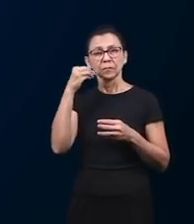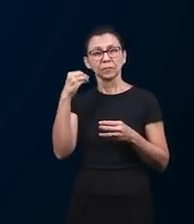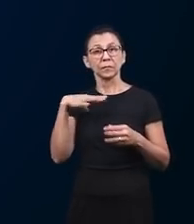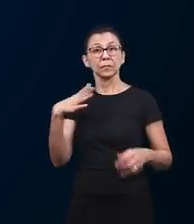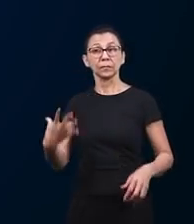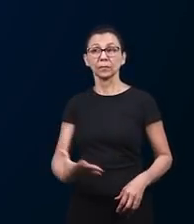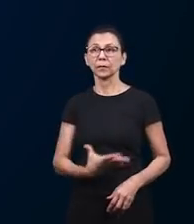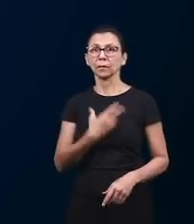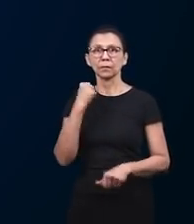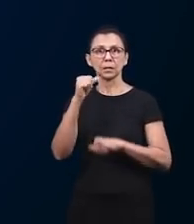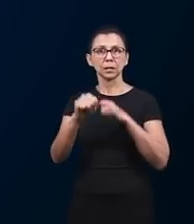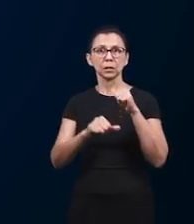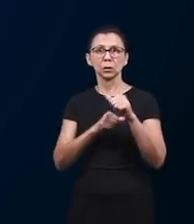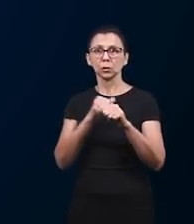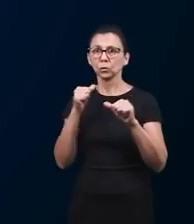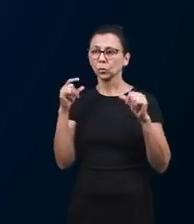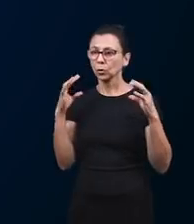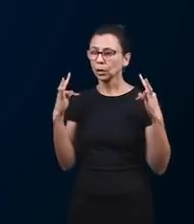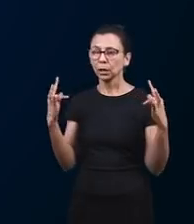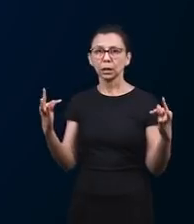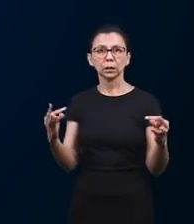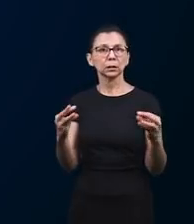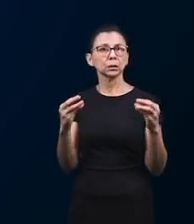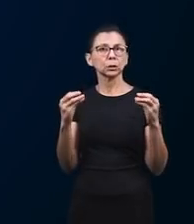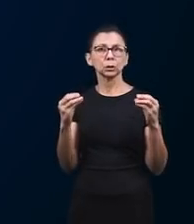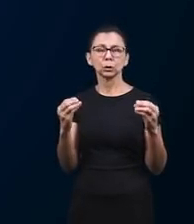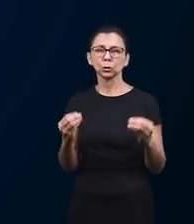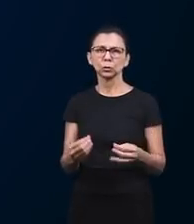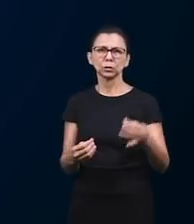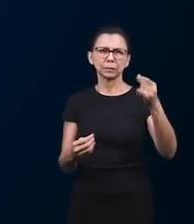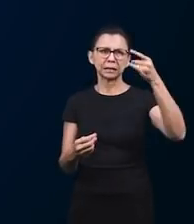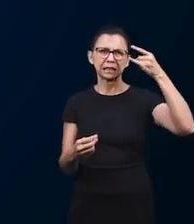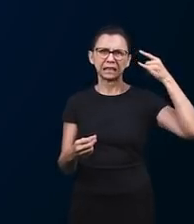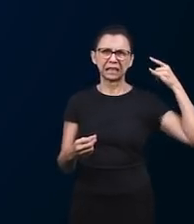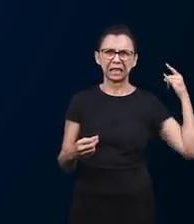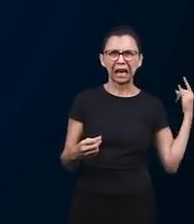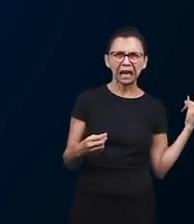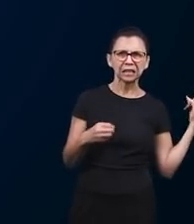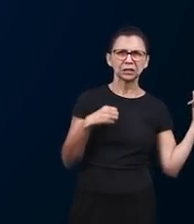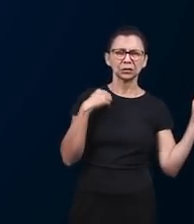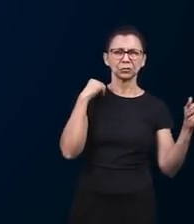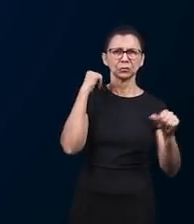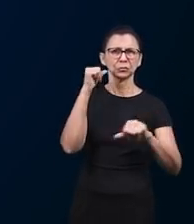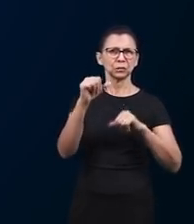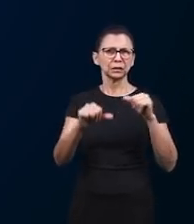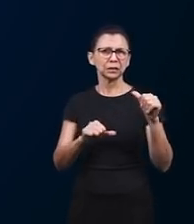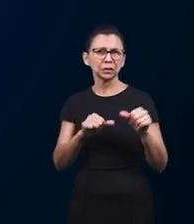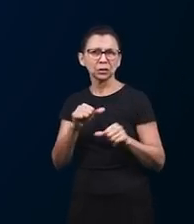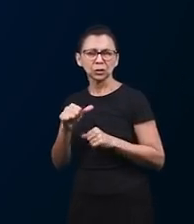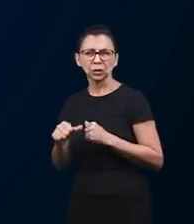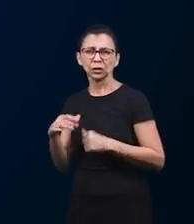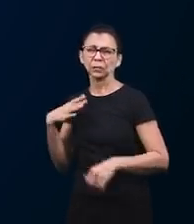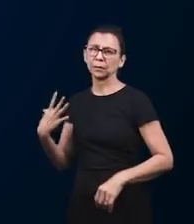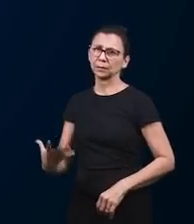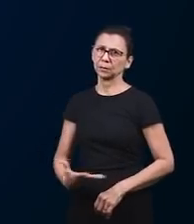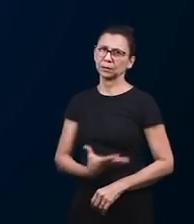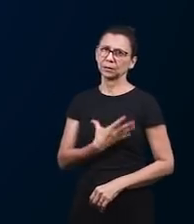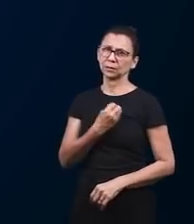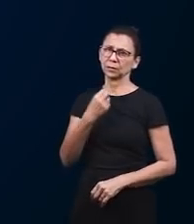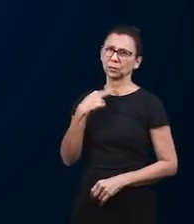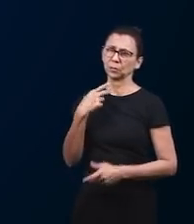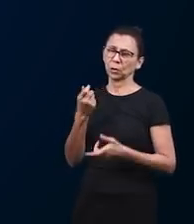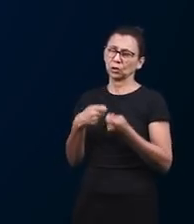tinha valor, o campo dos seus interesses, por esse tesouro precioso, inigualável, inegociável, que